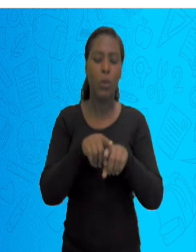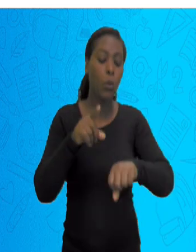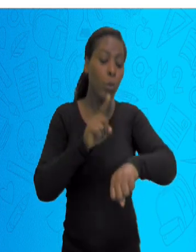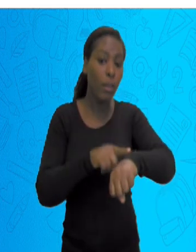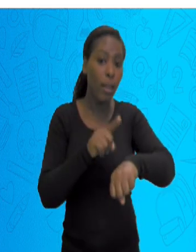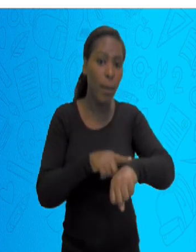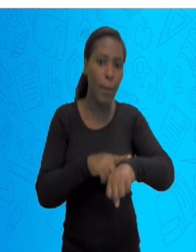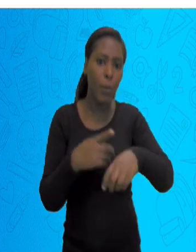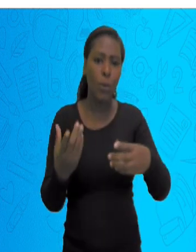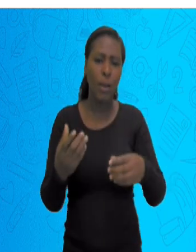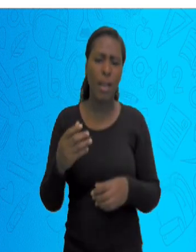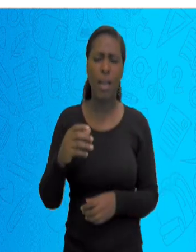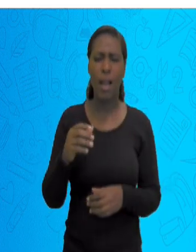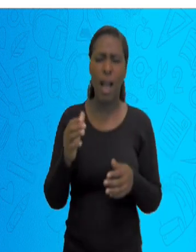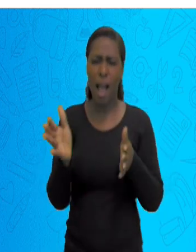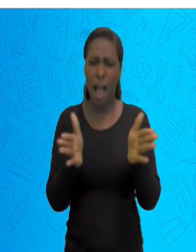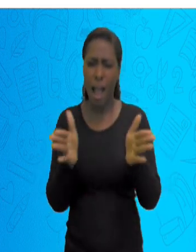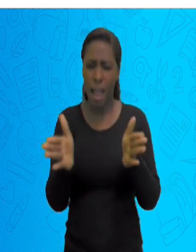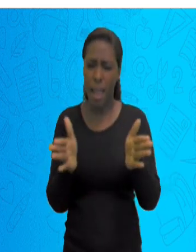acontece.